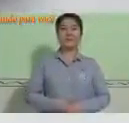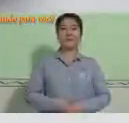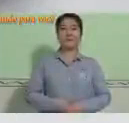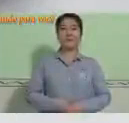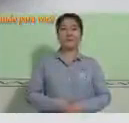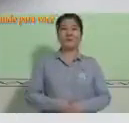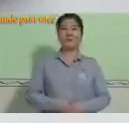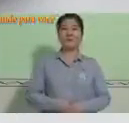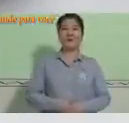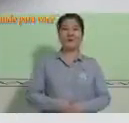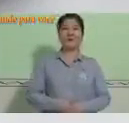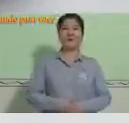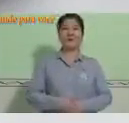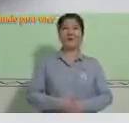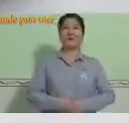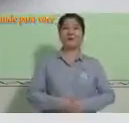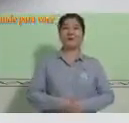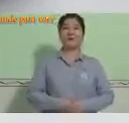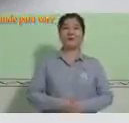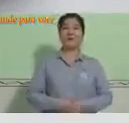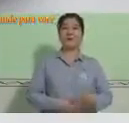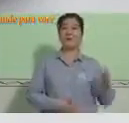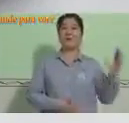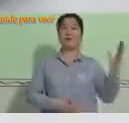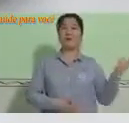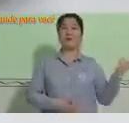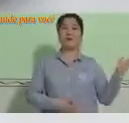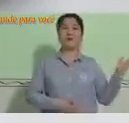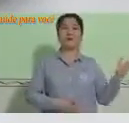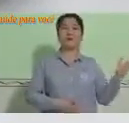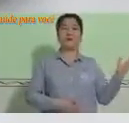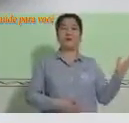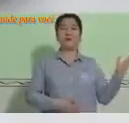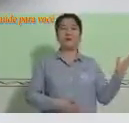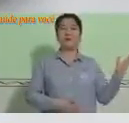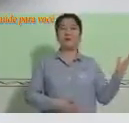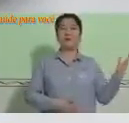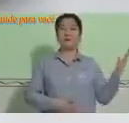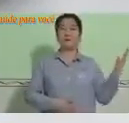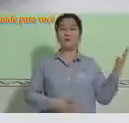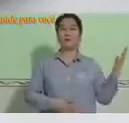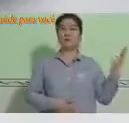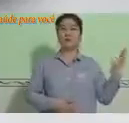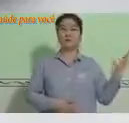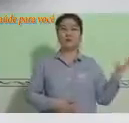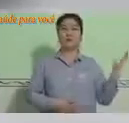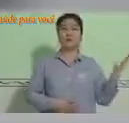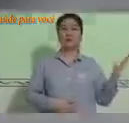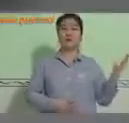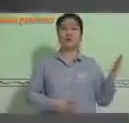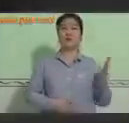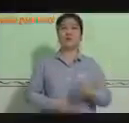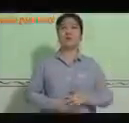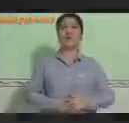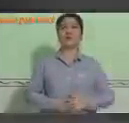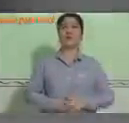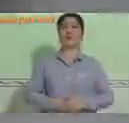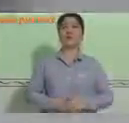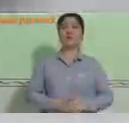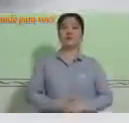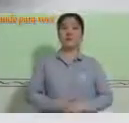As sessões de fonoaudiologia são indicadas para a reabilitação da pessoa que teve uma paralisia de Bell,